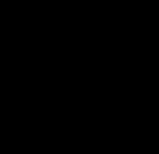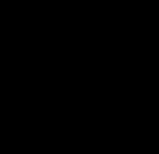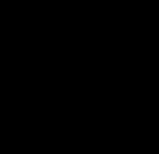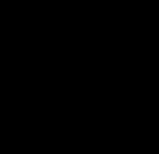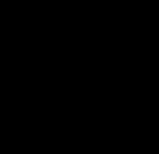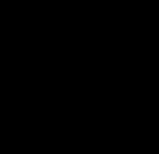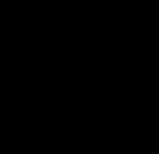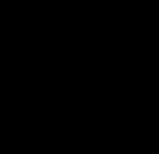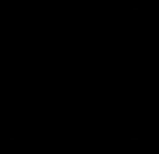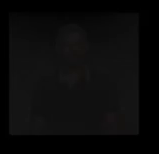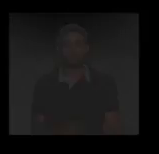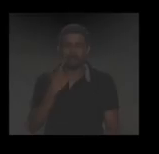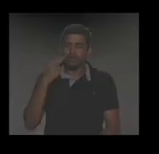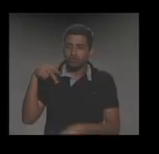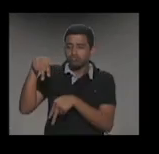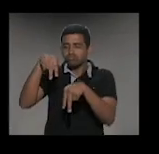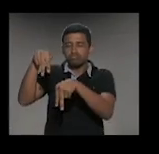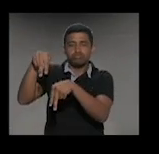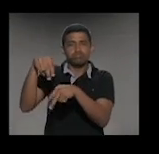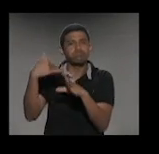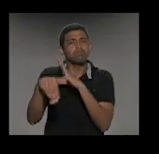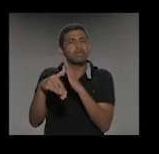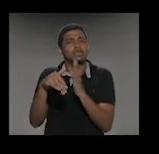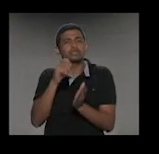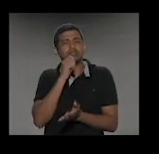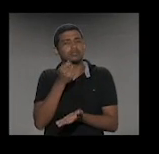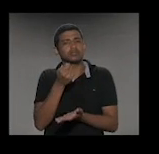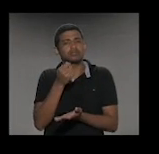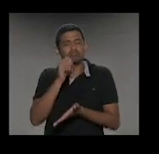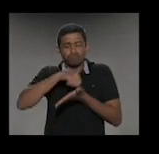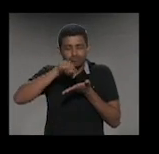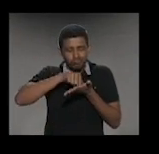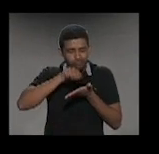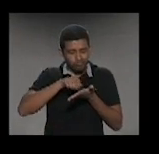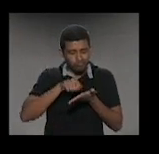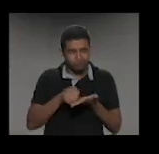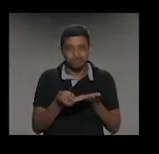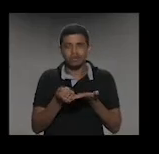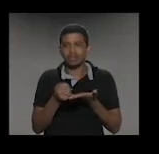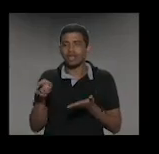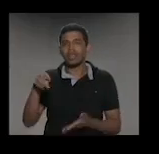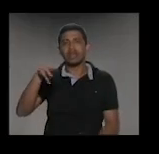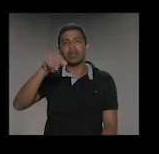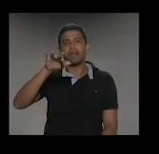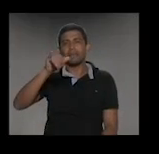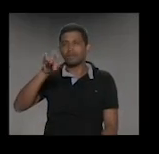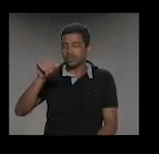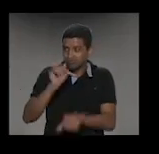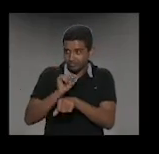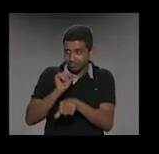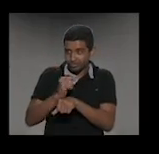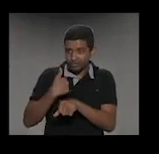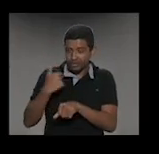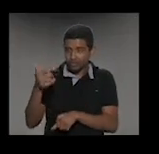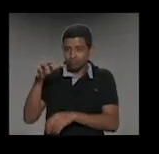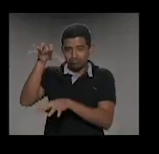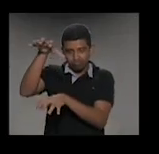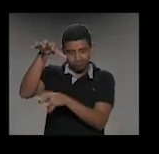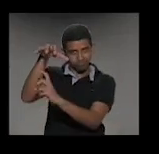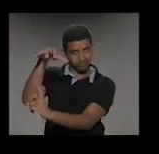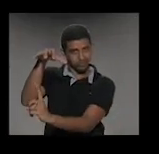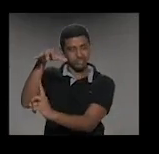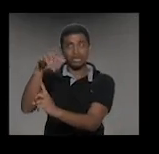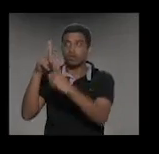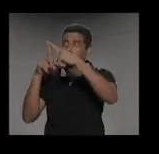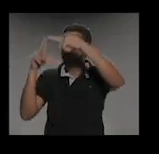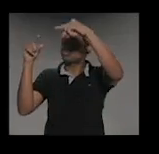Sombra Boa não tinha e-mail. Escreveu um bilhete. Maria me espera debaixo do